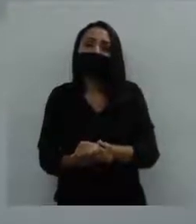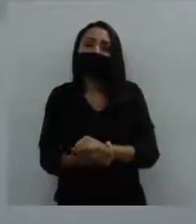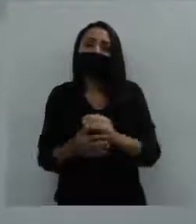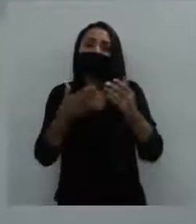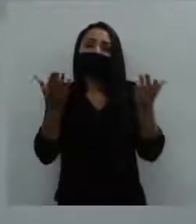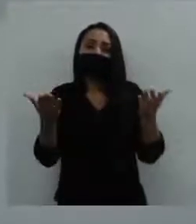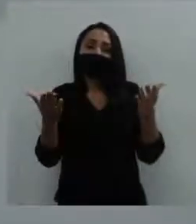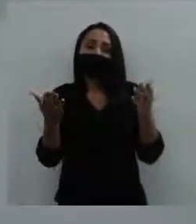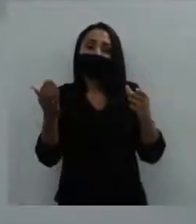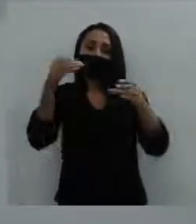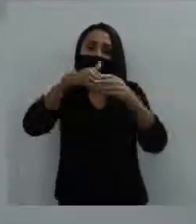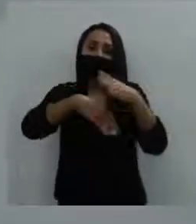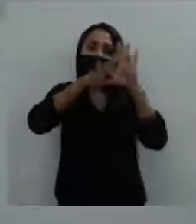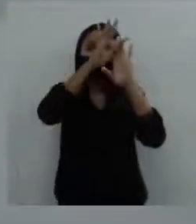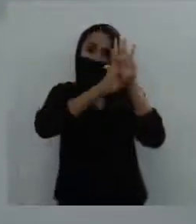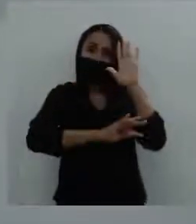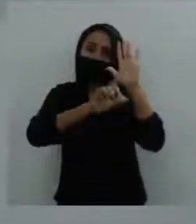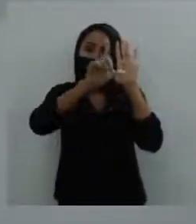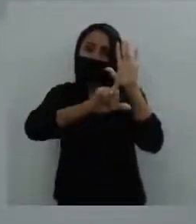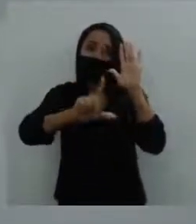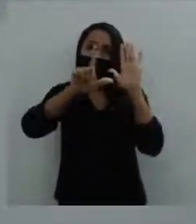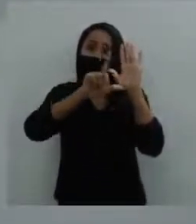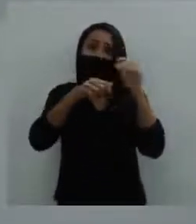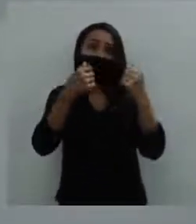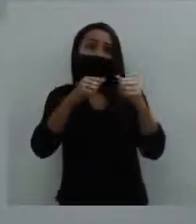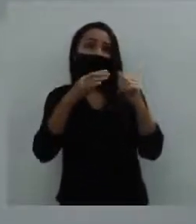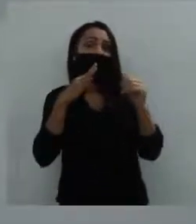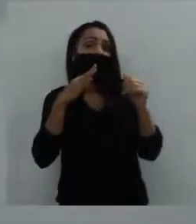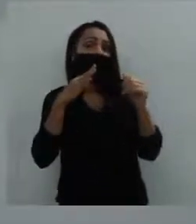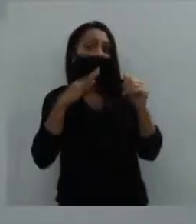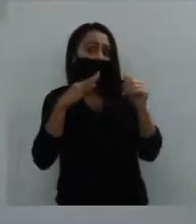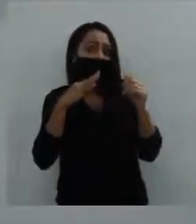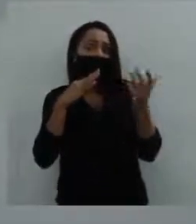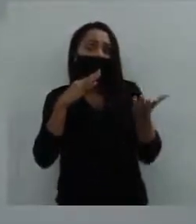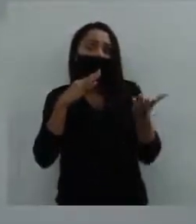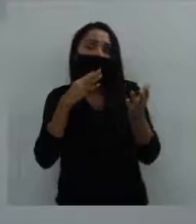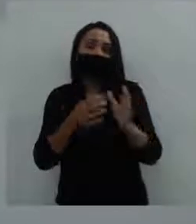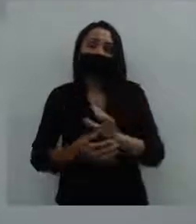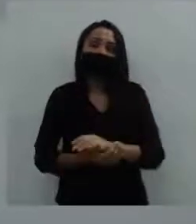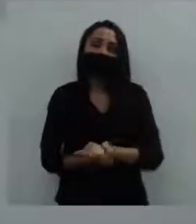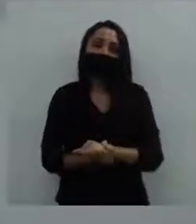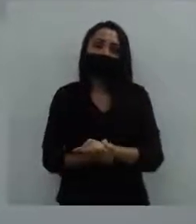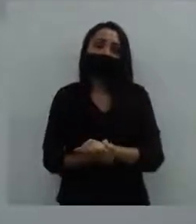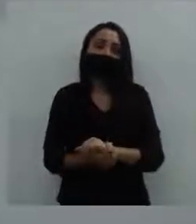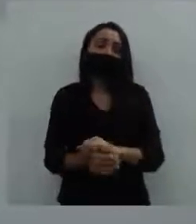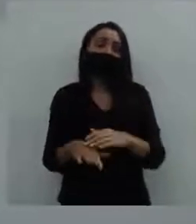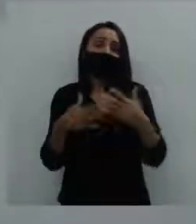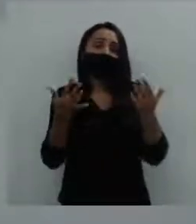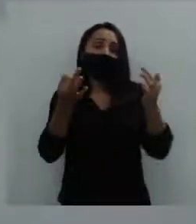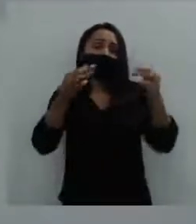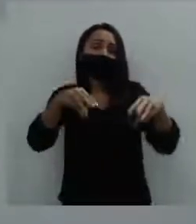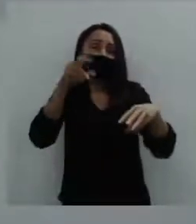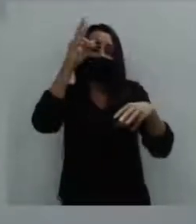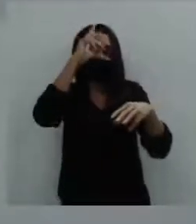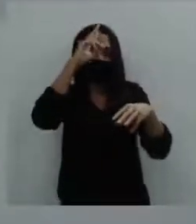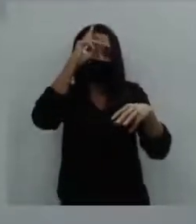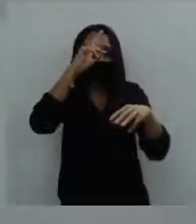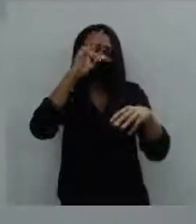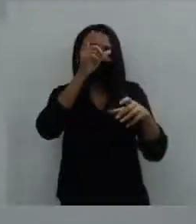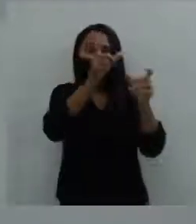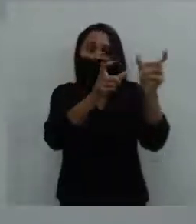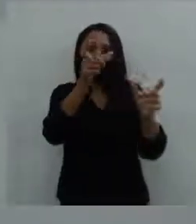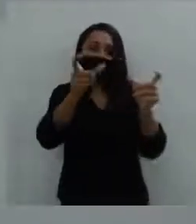de um texto literário, vão ter que conhecer esses elementos. Qual o enredo? Qual a moral da história? Quais os